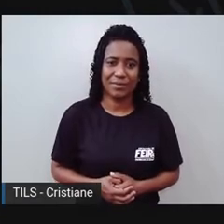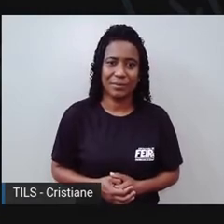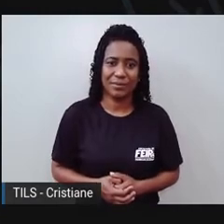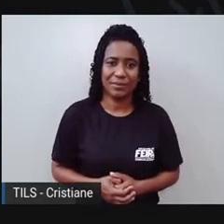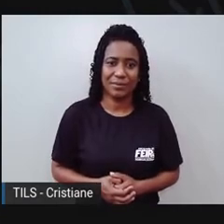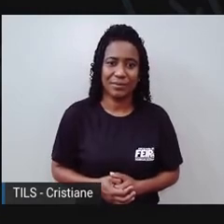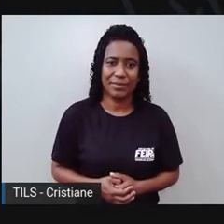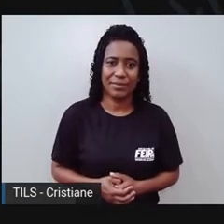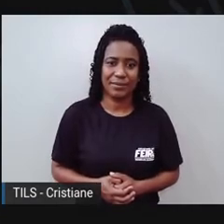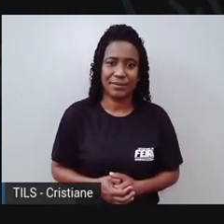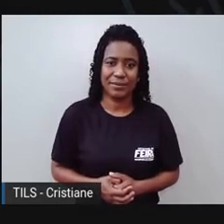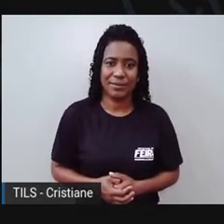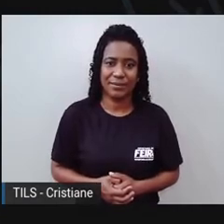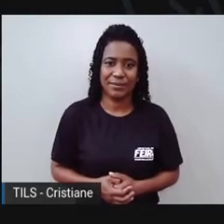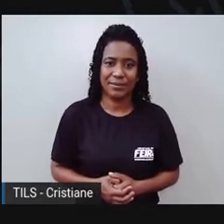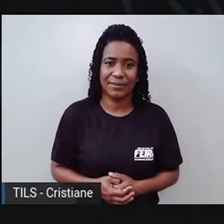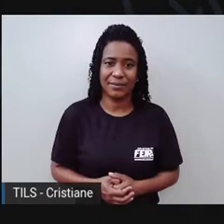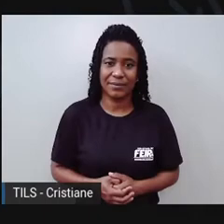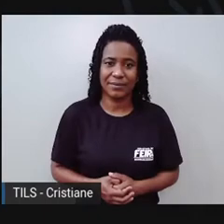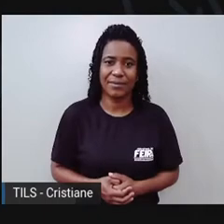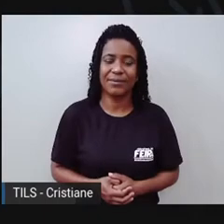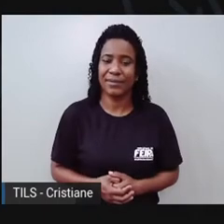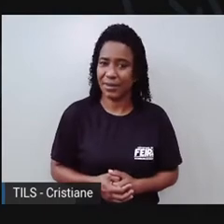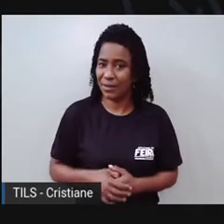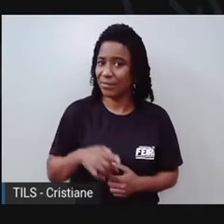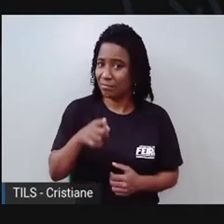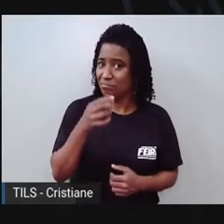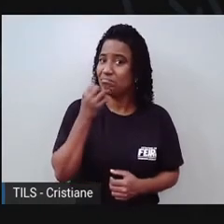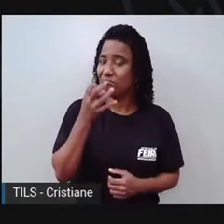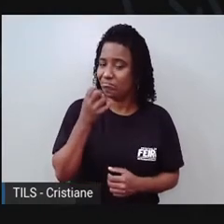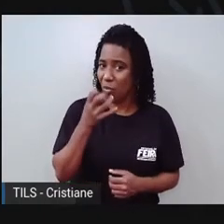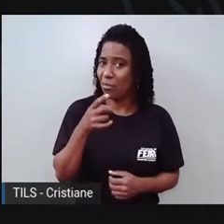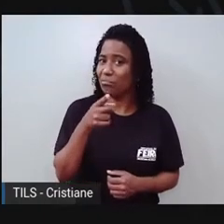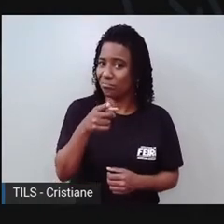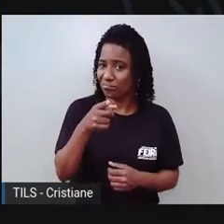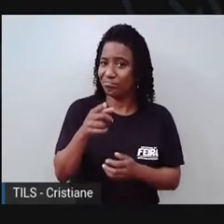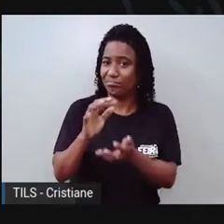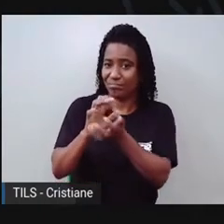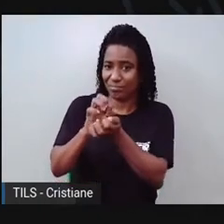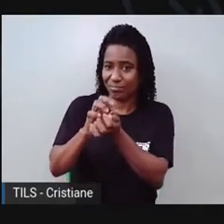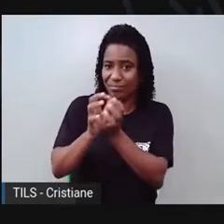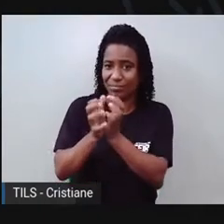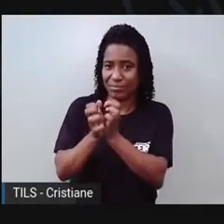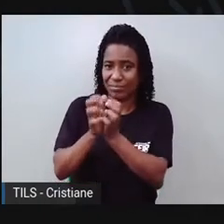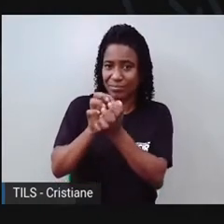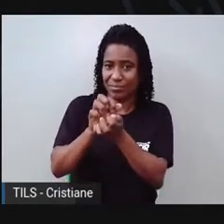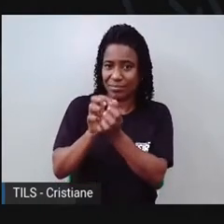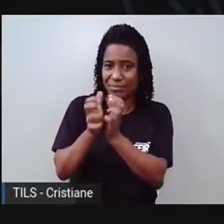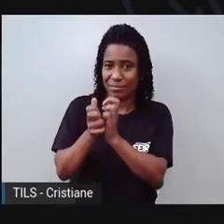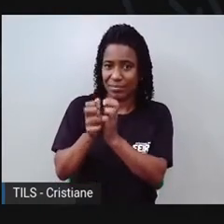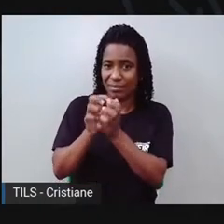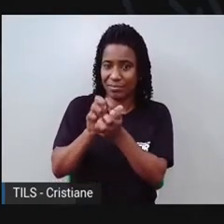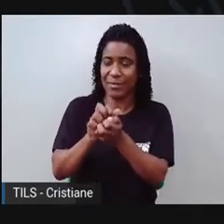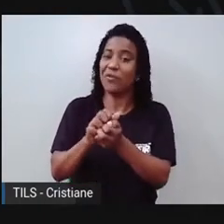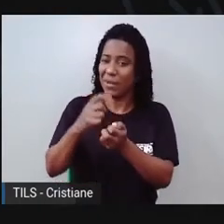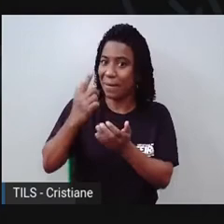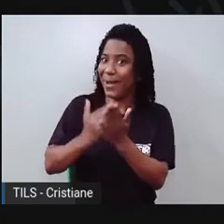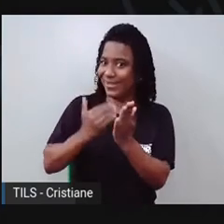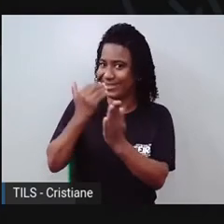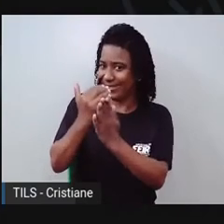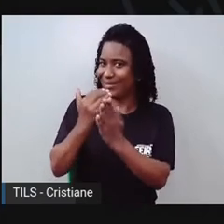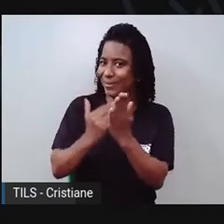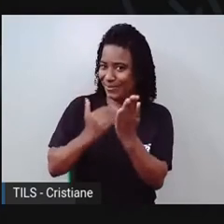papel. Acho que uma massa desse tamanho dá pra gente fazer um bocado de coisa. Ou bota mais. Vamos botar mais, né? Mais um